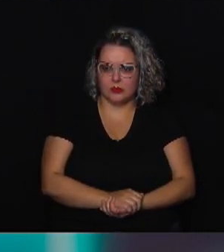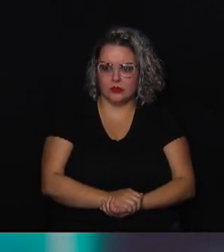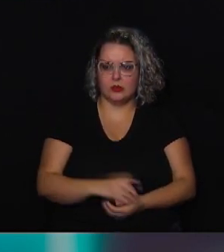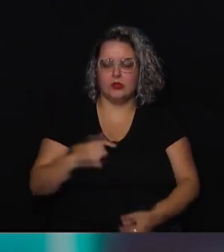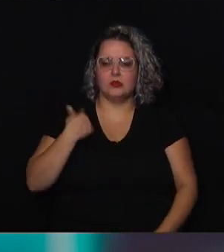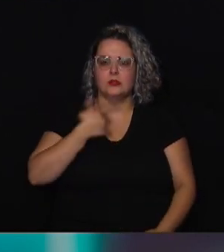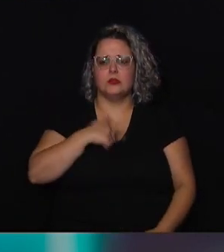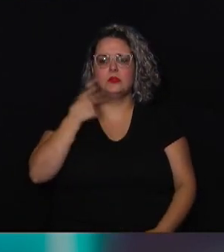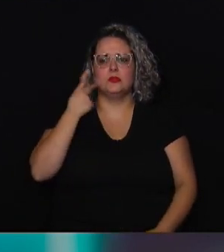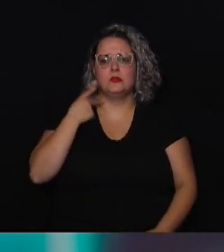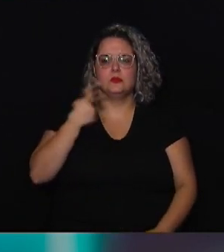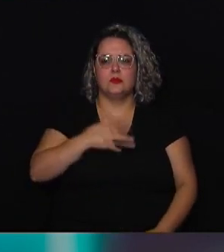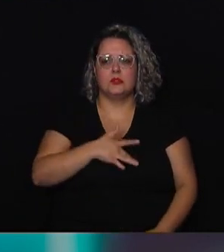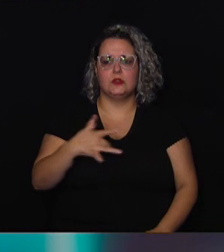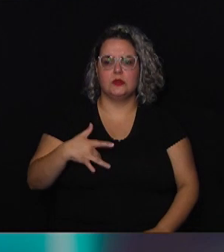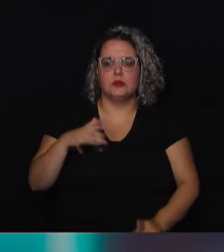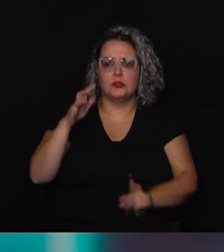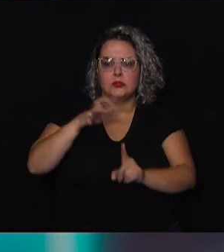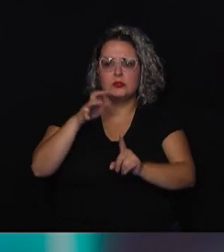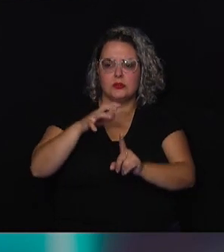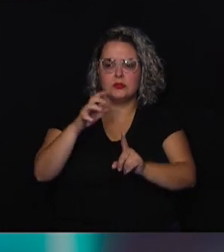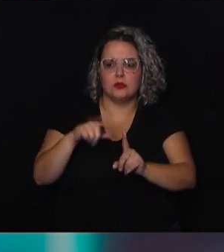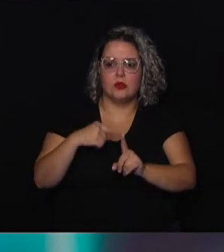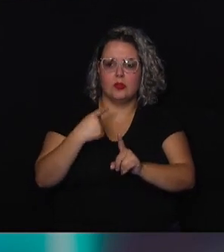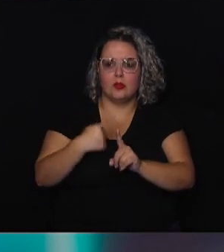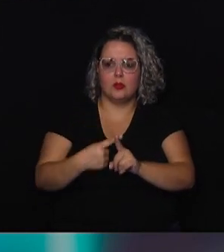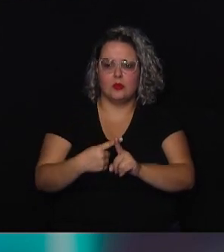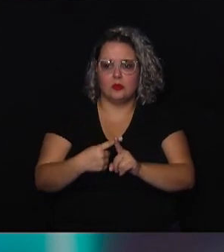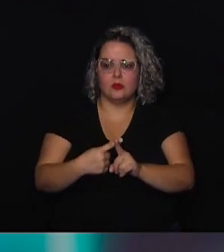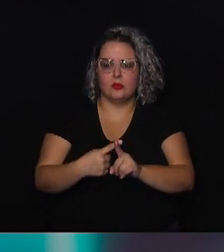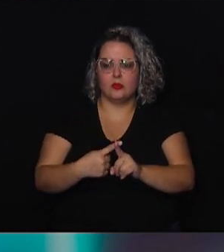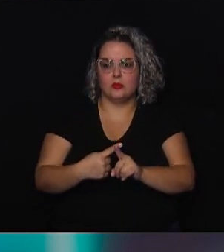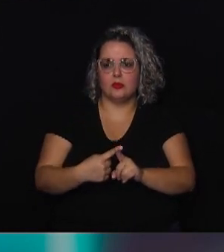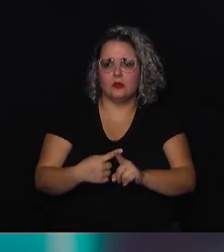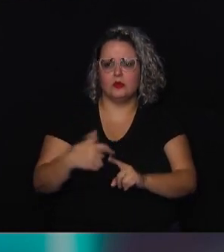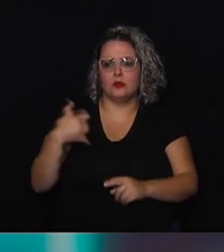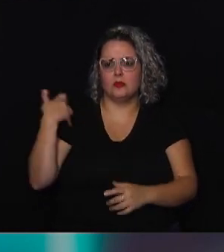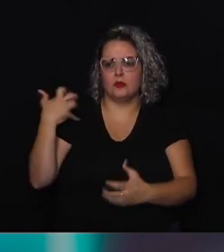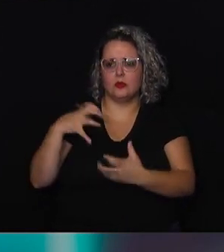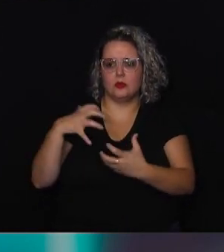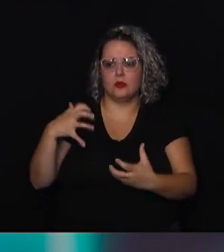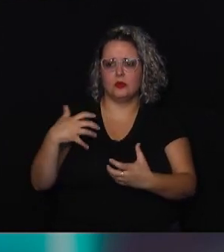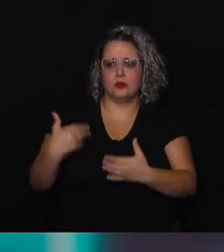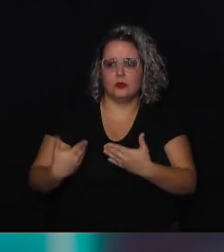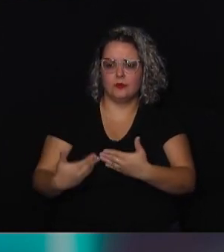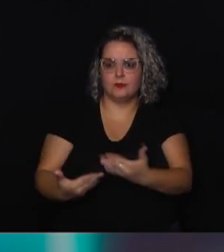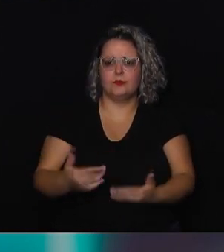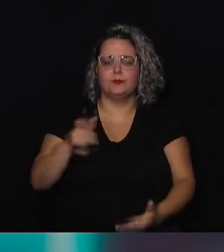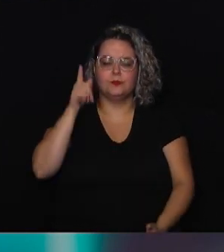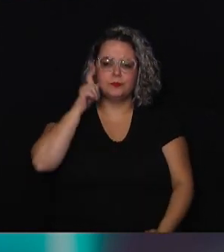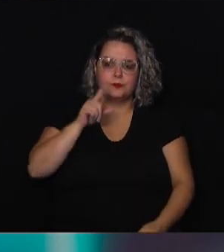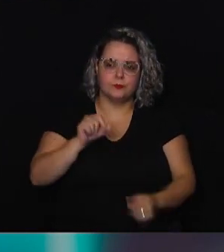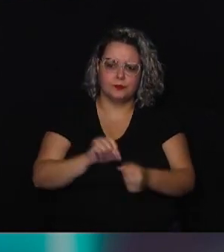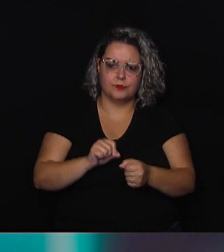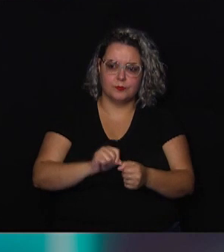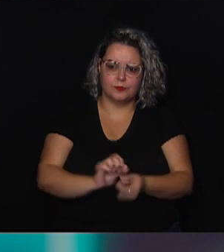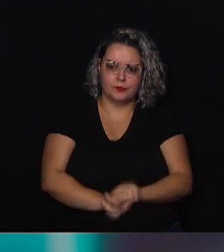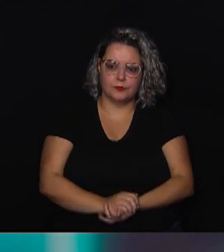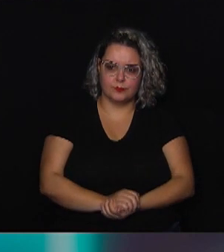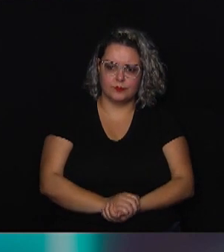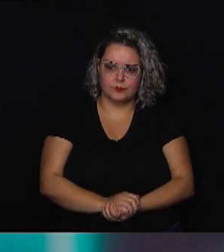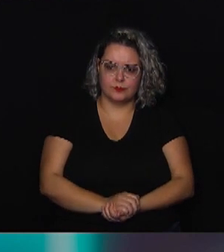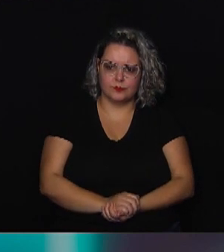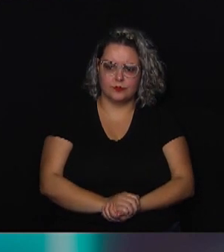de saúde elas têm um impacto positivo no envelhecimento da população e a gente consegue fazer um bom controle aí da